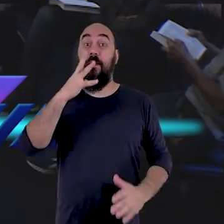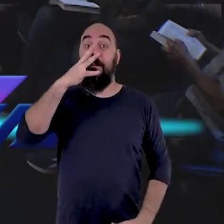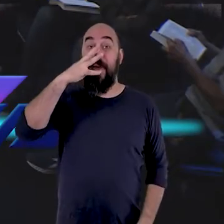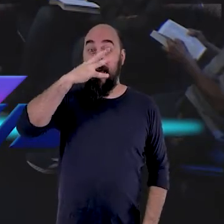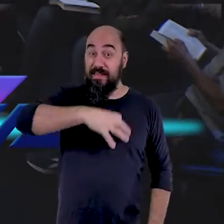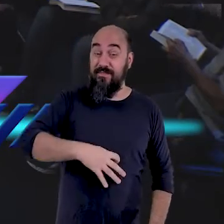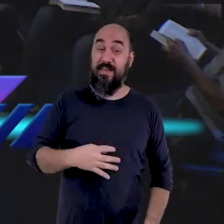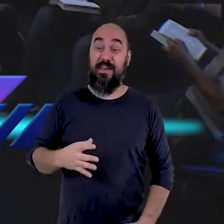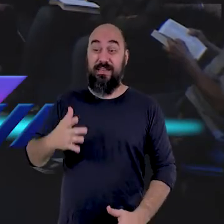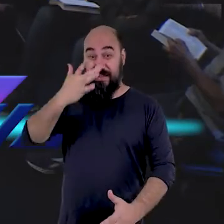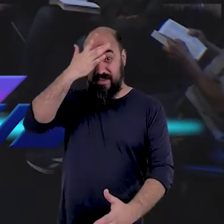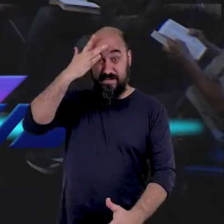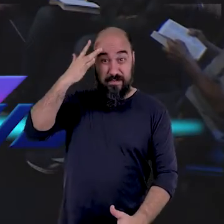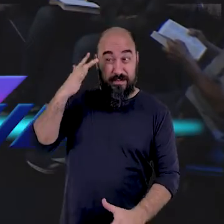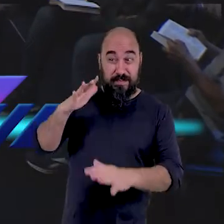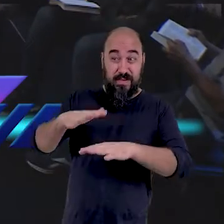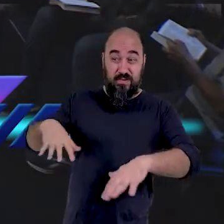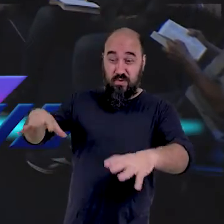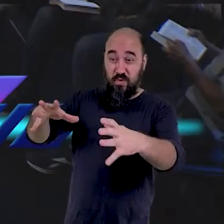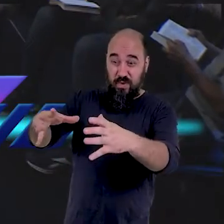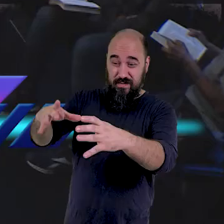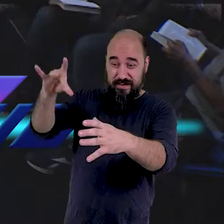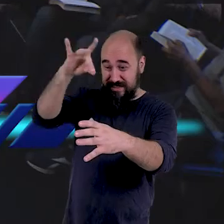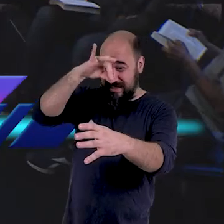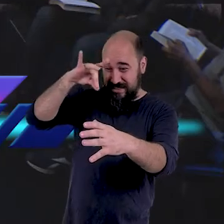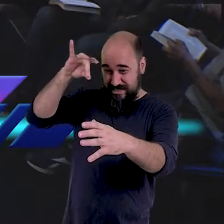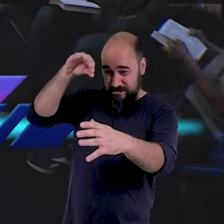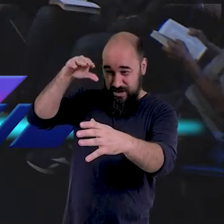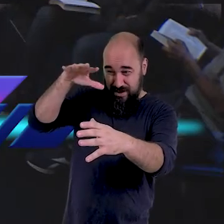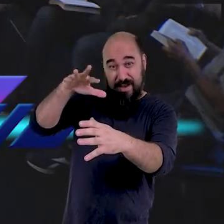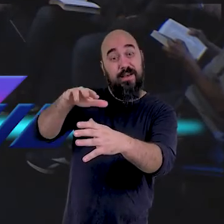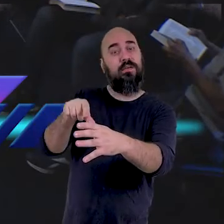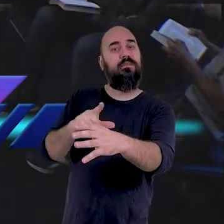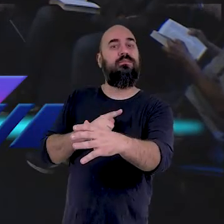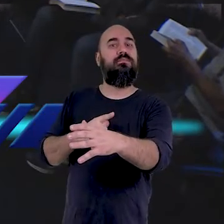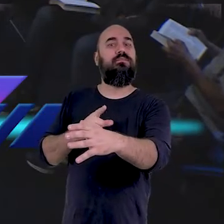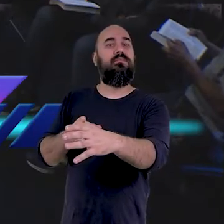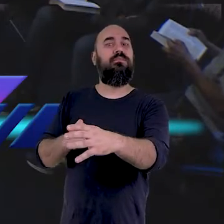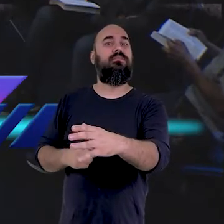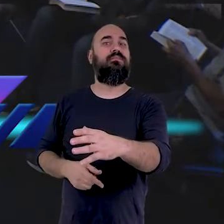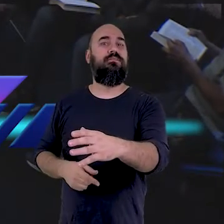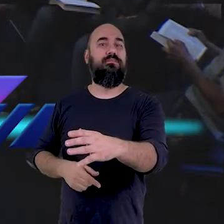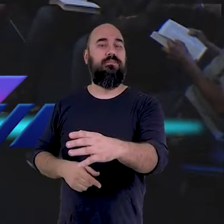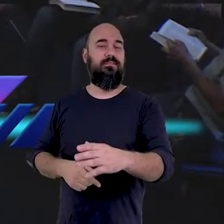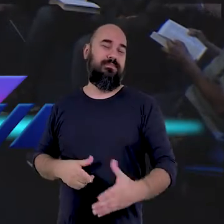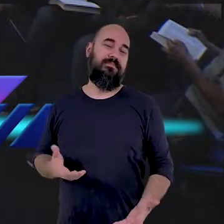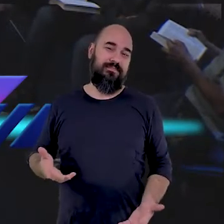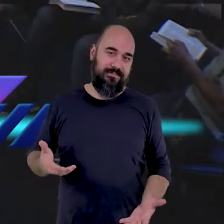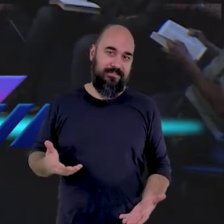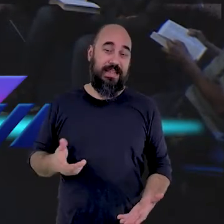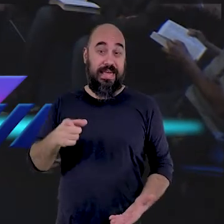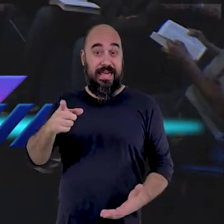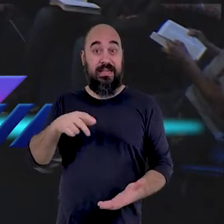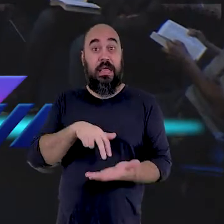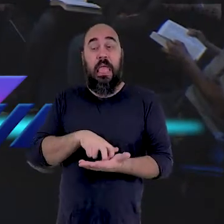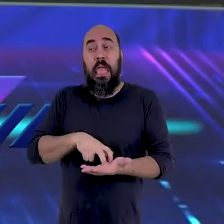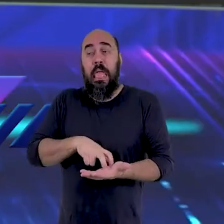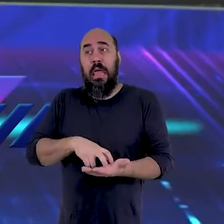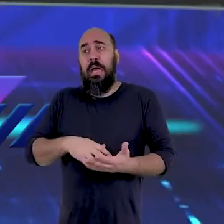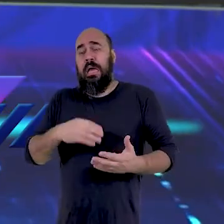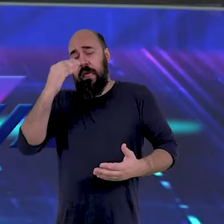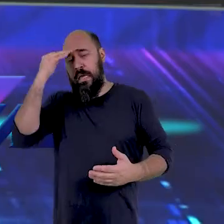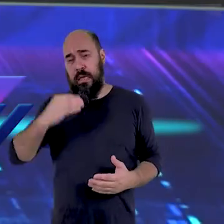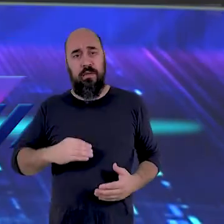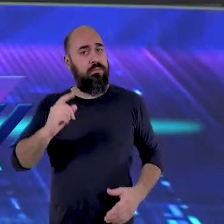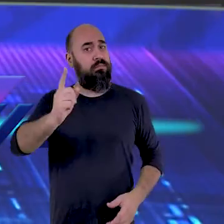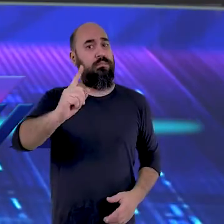dos maiores e dos mais complexos desafios do mundo, não se deixarão abalar, se manterão seguindo a